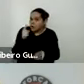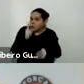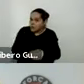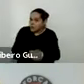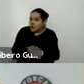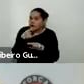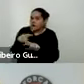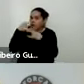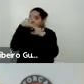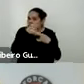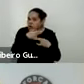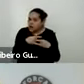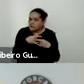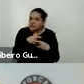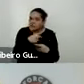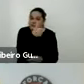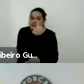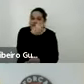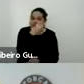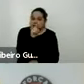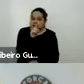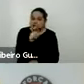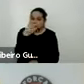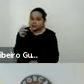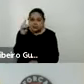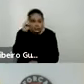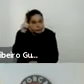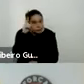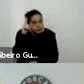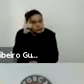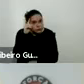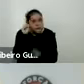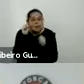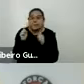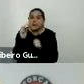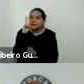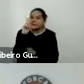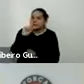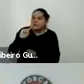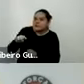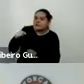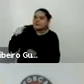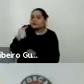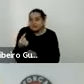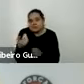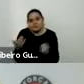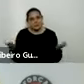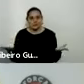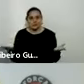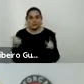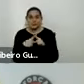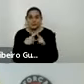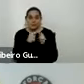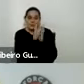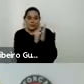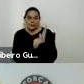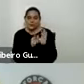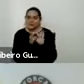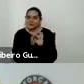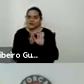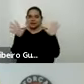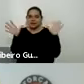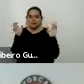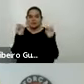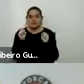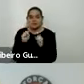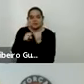ar às 13h30 todos os dias, vocês podem nos acompanhar quando for possível, porque o conteúdo ele fica no YouTube e